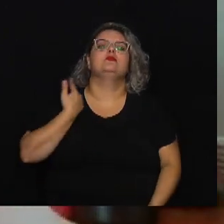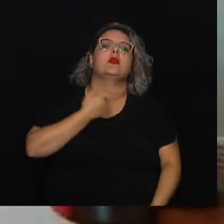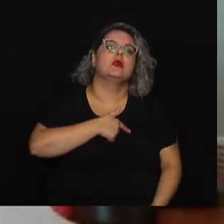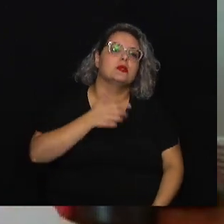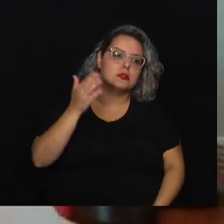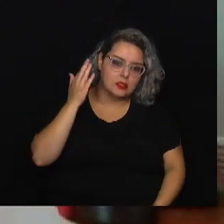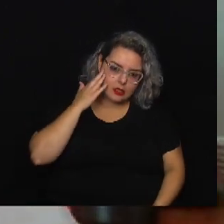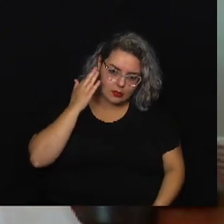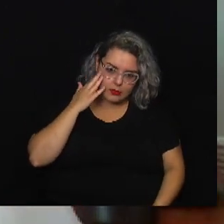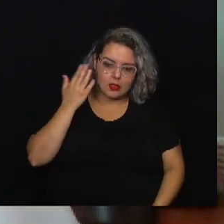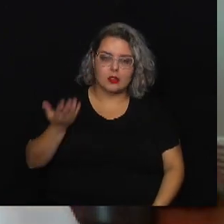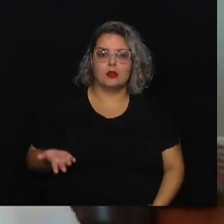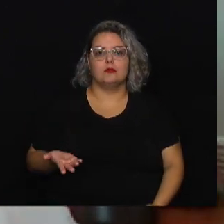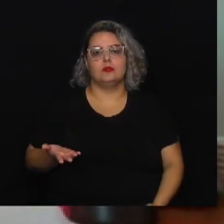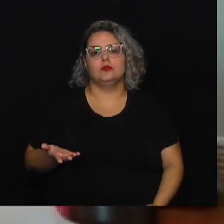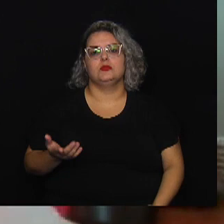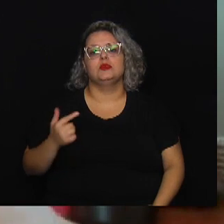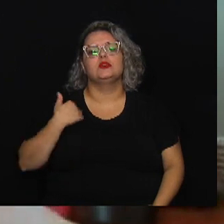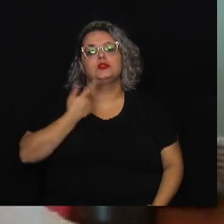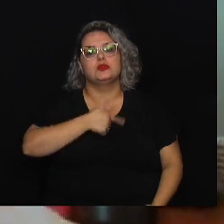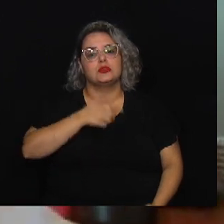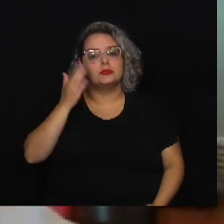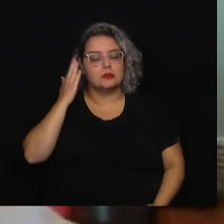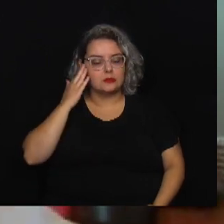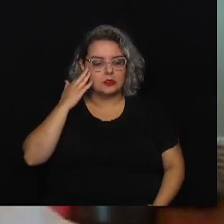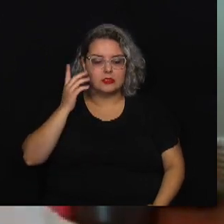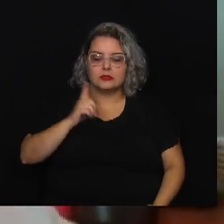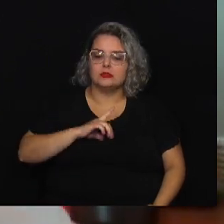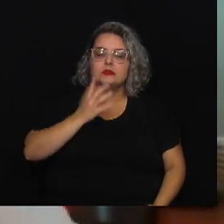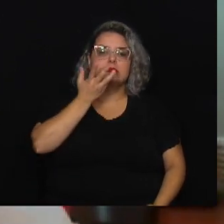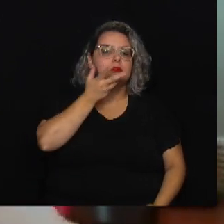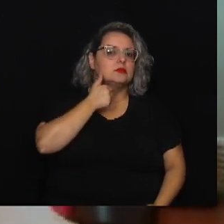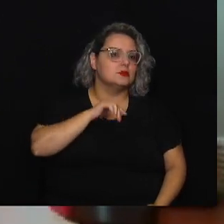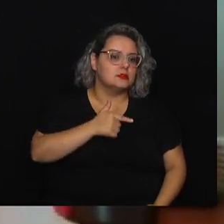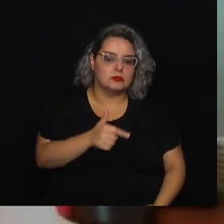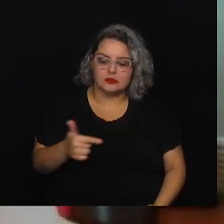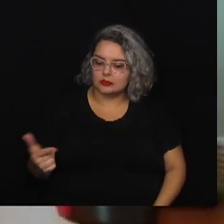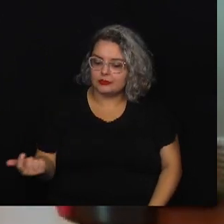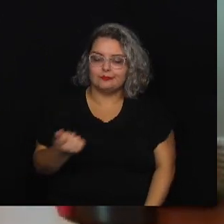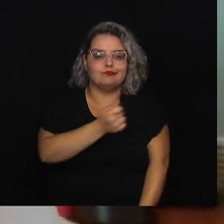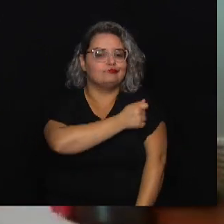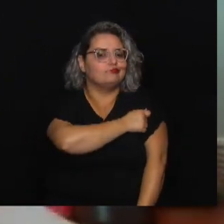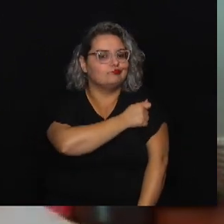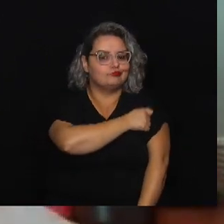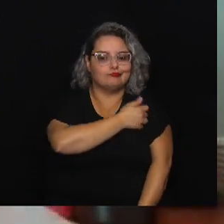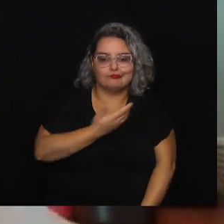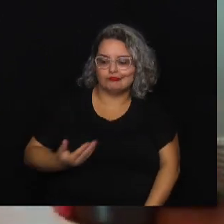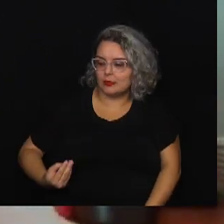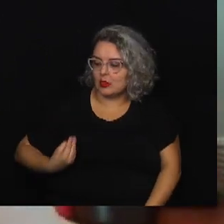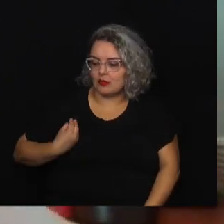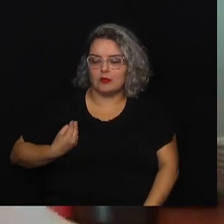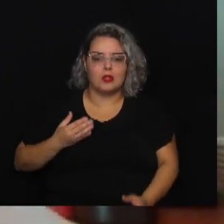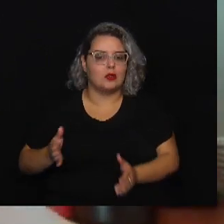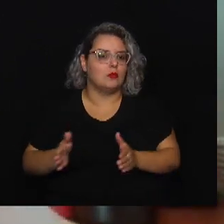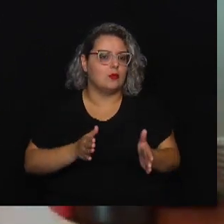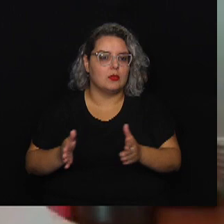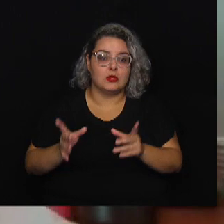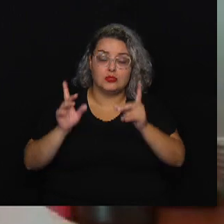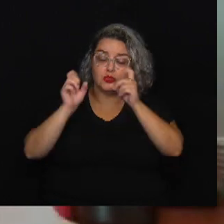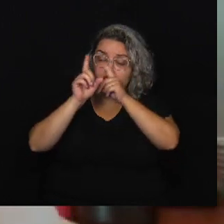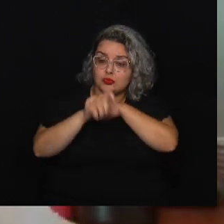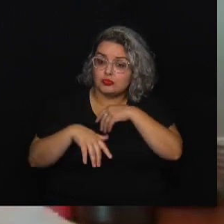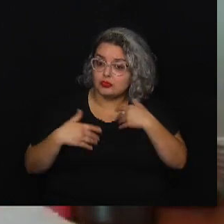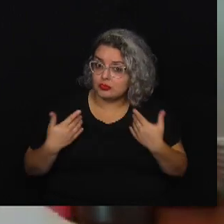a gente sabe que tem muitas crianças que, além de ficar sem aula, viveram ali situações muito difíceis